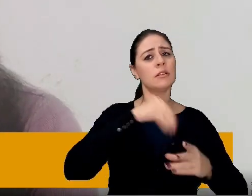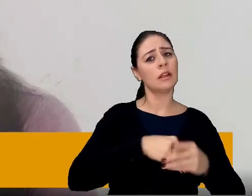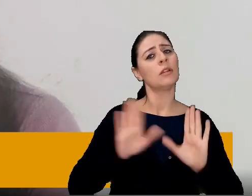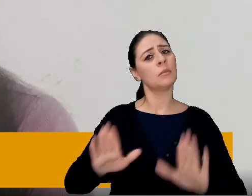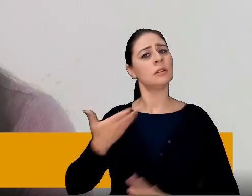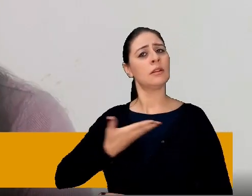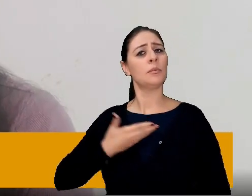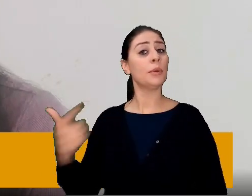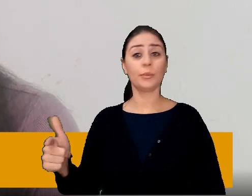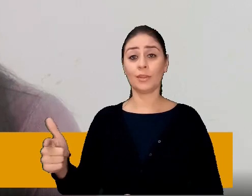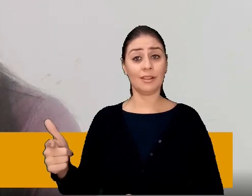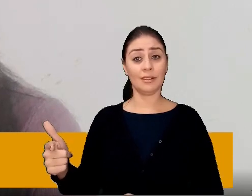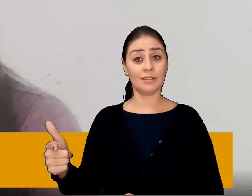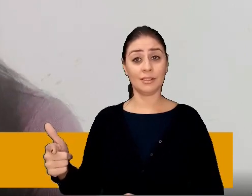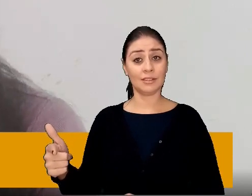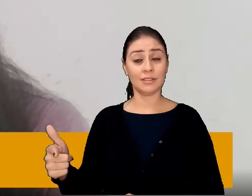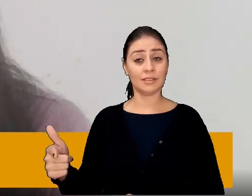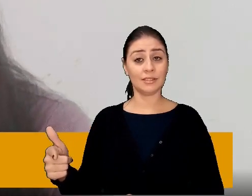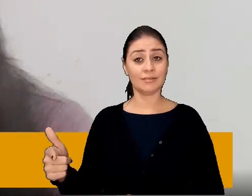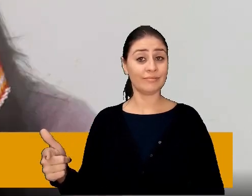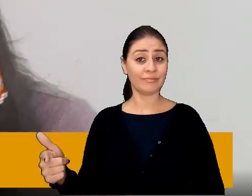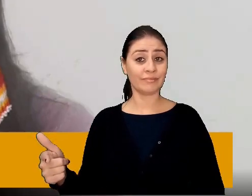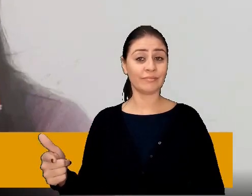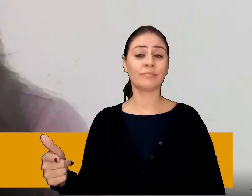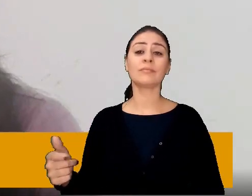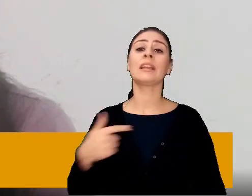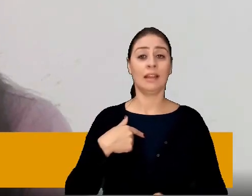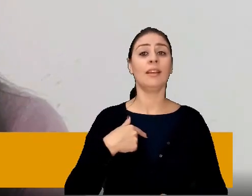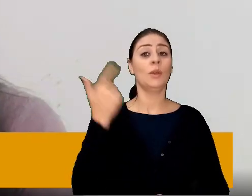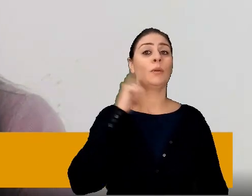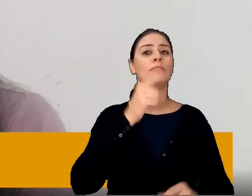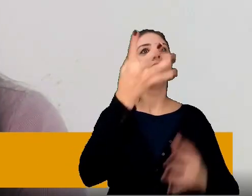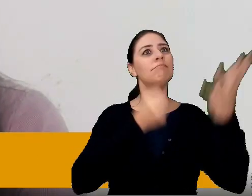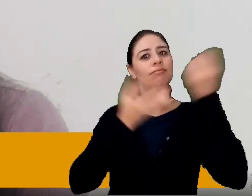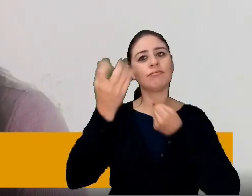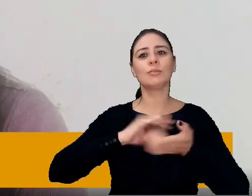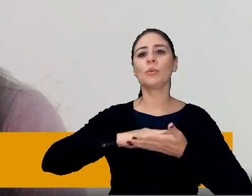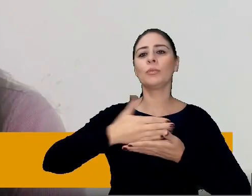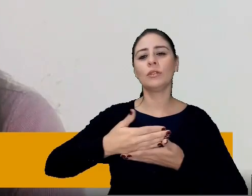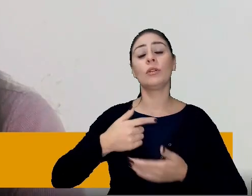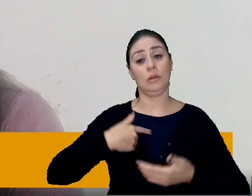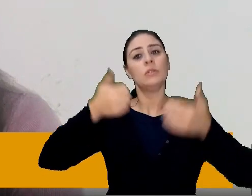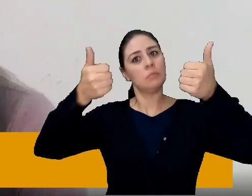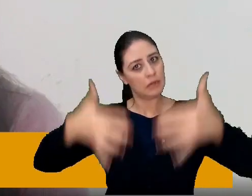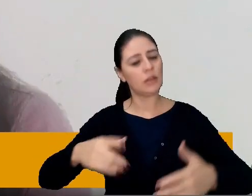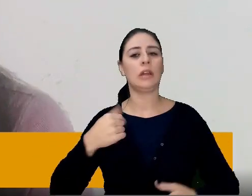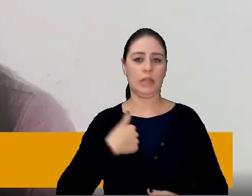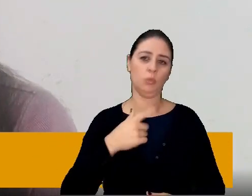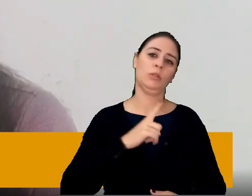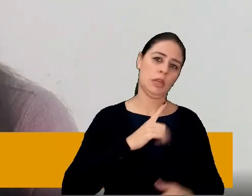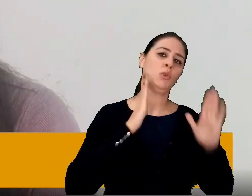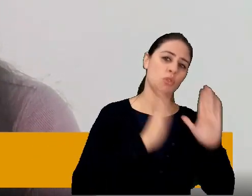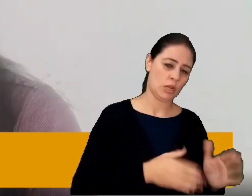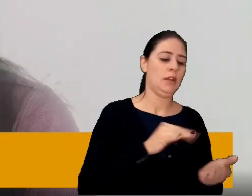deles em ensino à distância, em AD, aqui em casa, e o coleguinha dele não ter? Aí eu falei assim, vou pegar esses